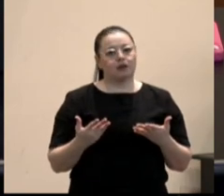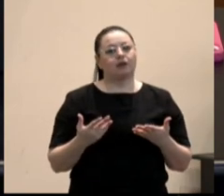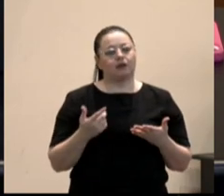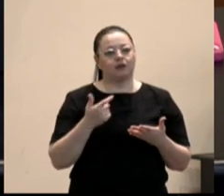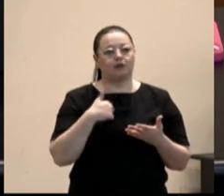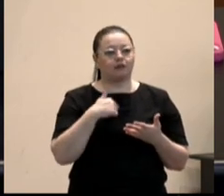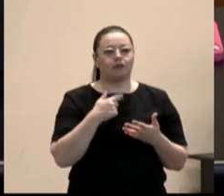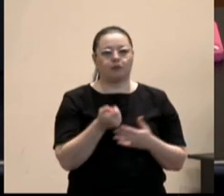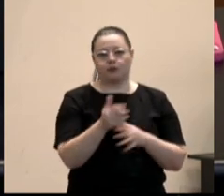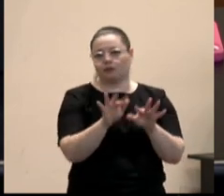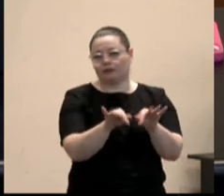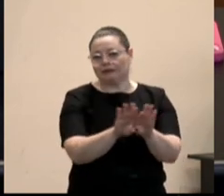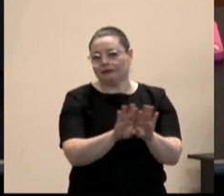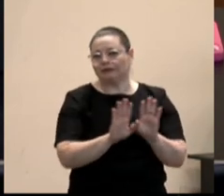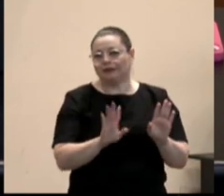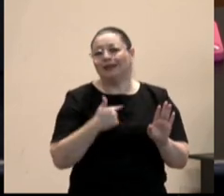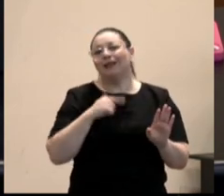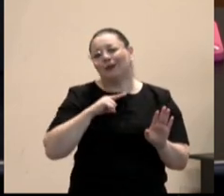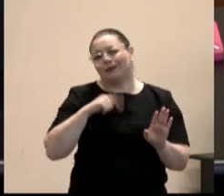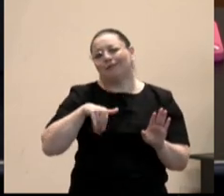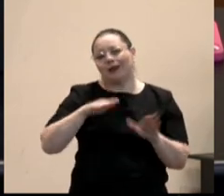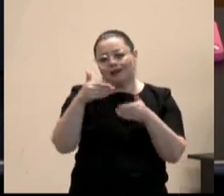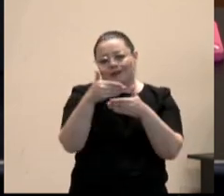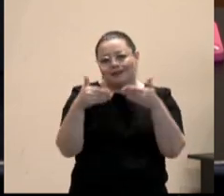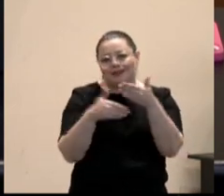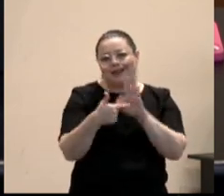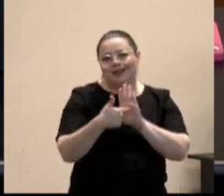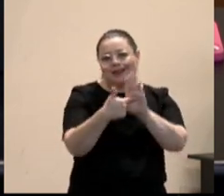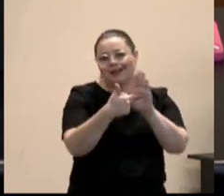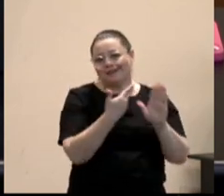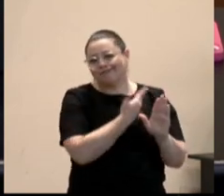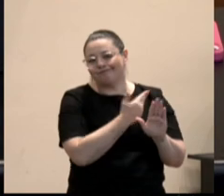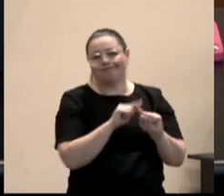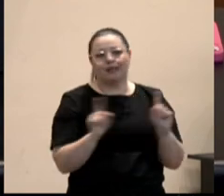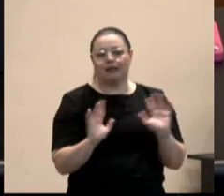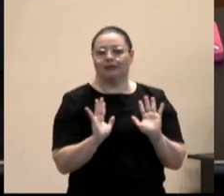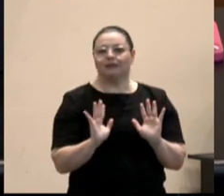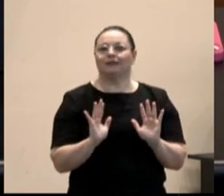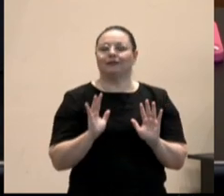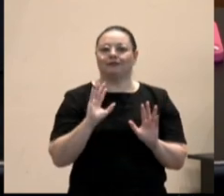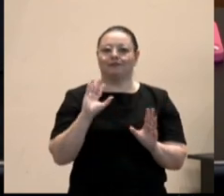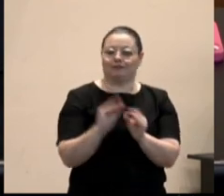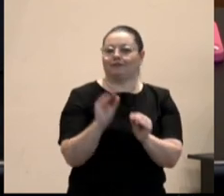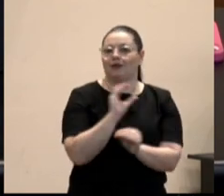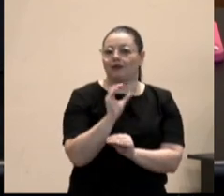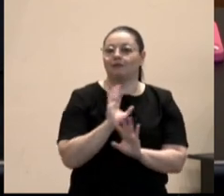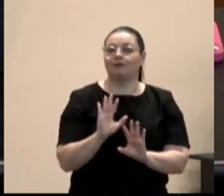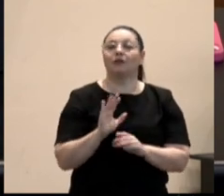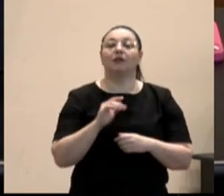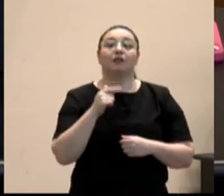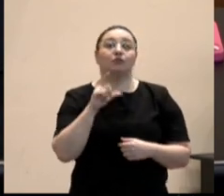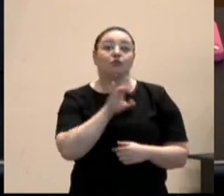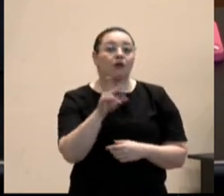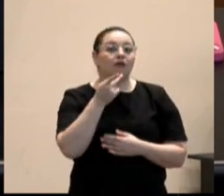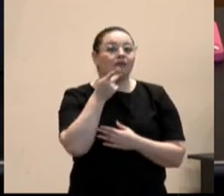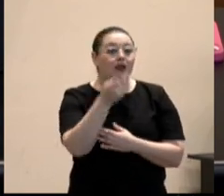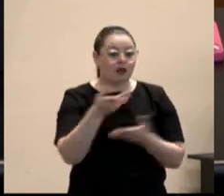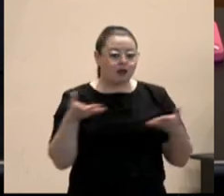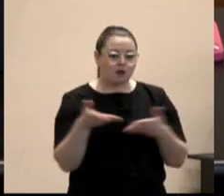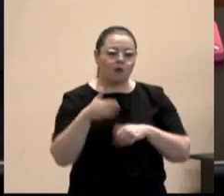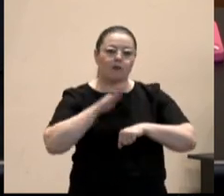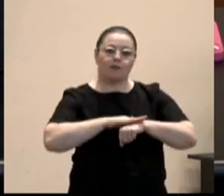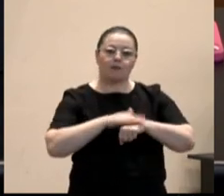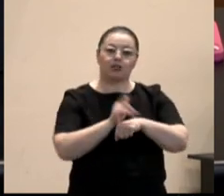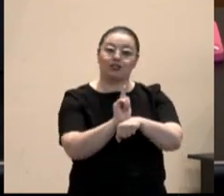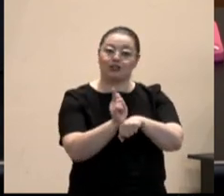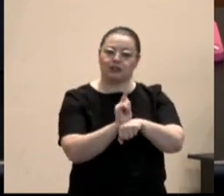terminando para dizer, eu teria mais slides para mostrar para vocês, mas é só para dizer que, nesse momento, a gestão democrática,